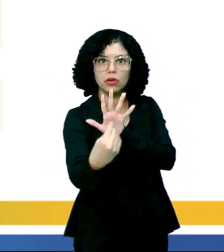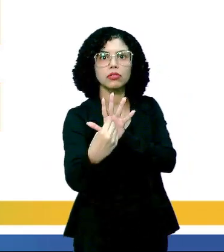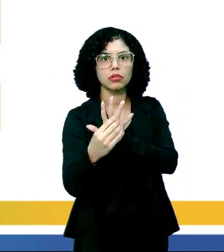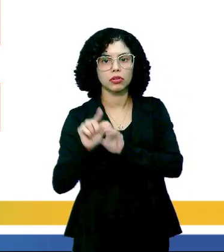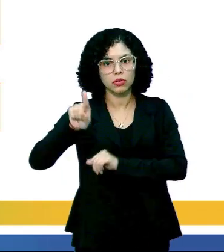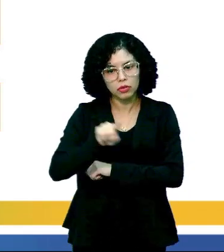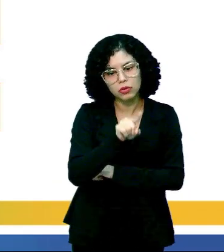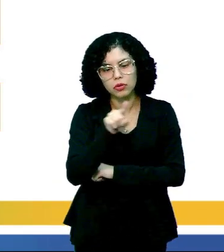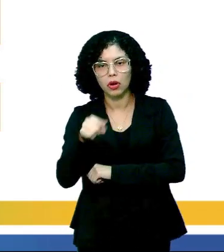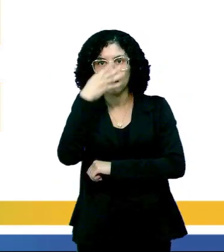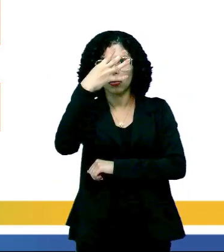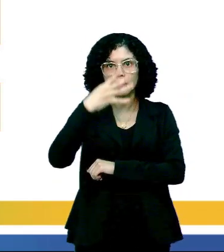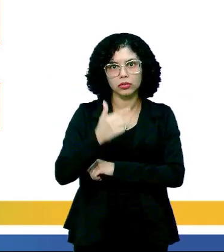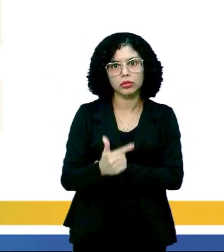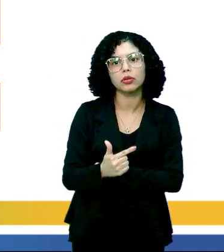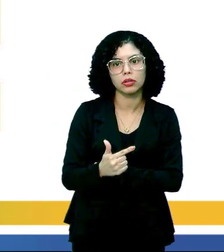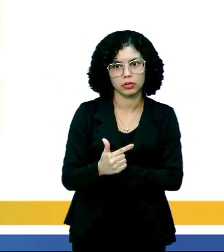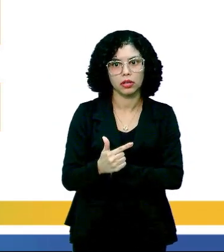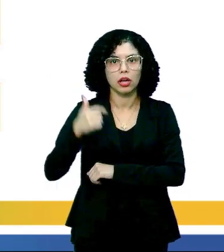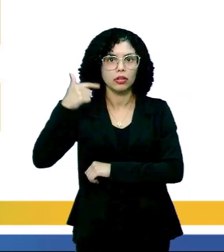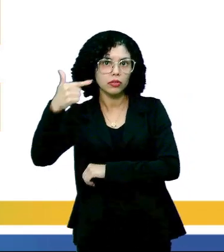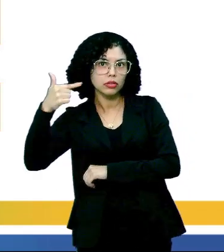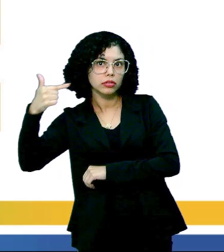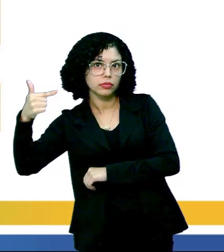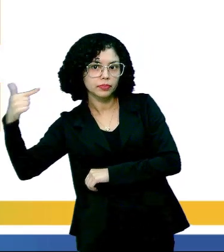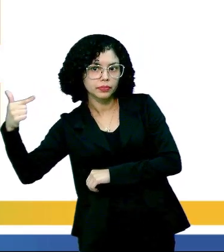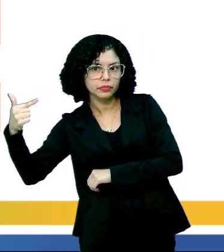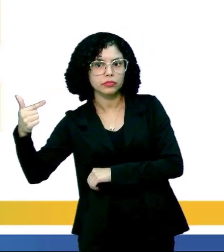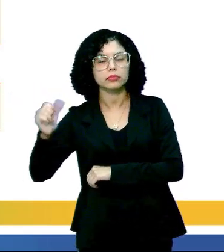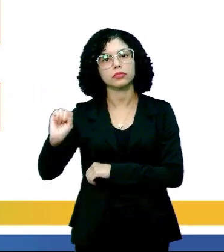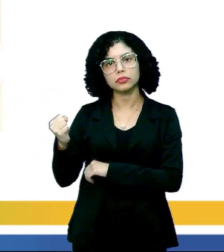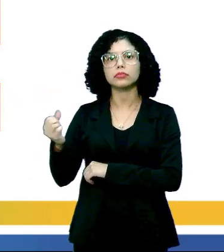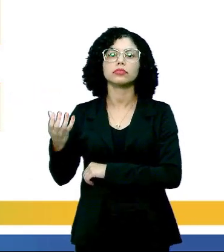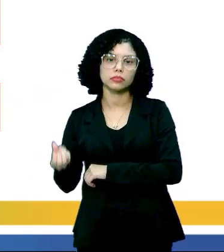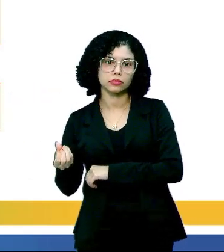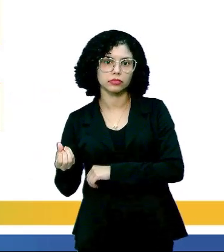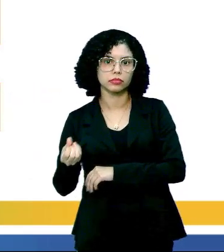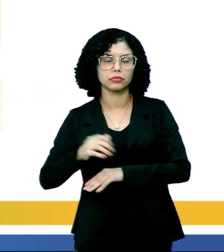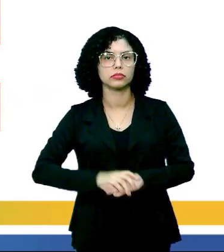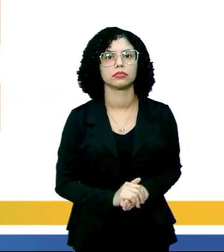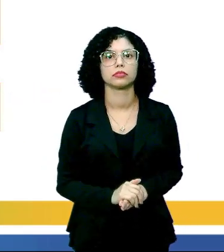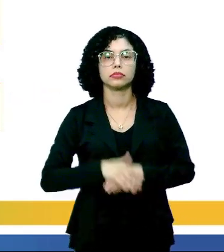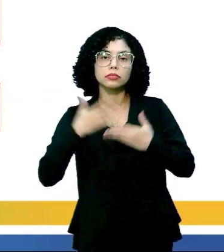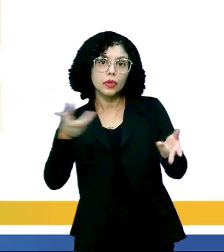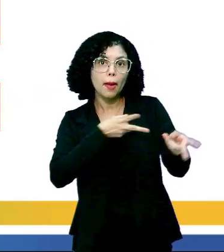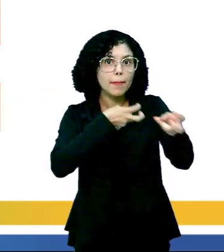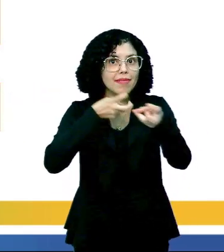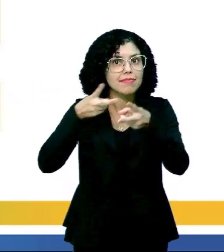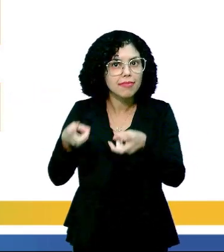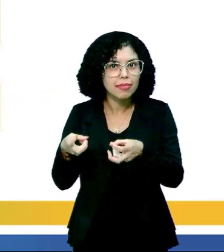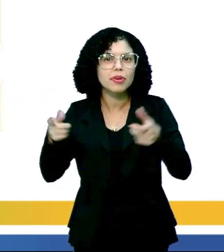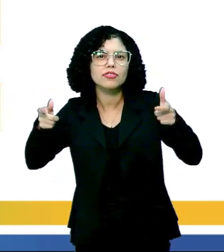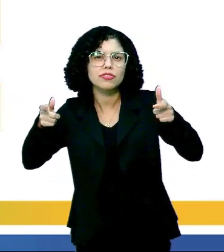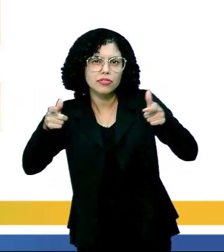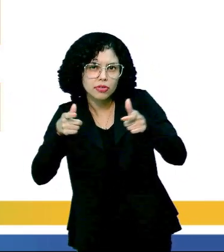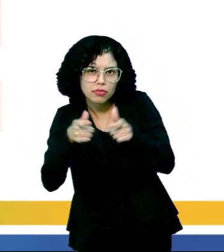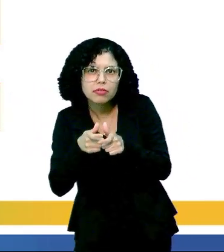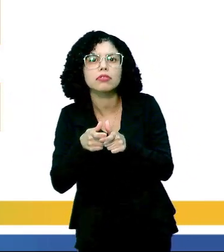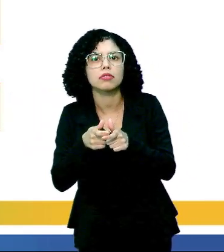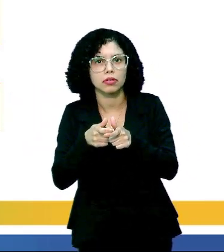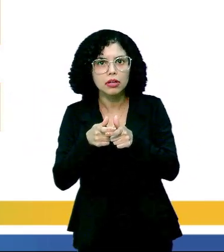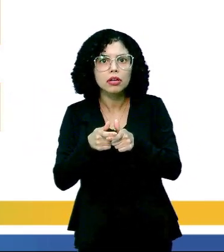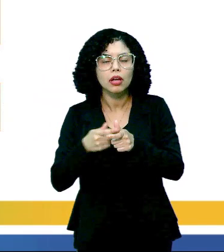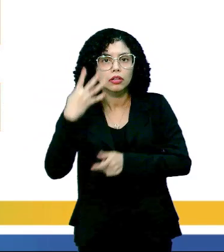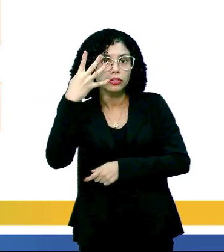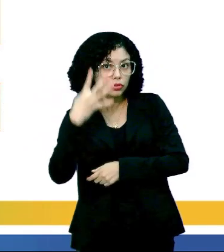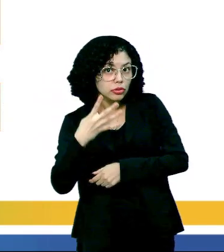partícula alfa, passa a ter o número de massa 222 e o número atômico 86. Então, perceba que há uma diminuição